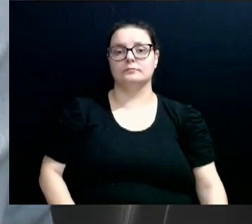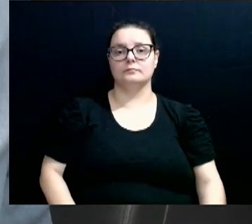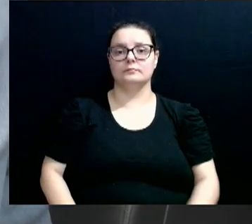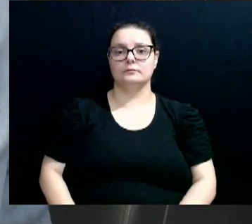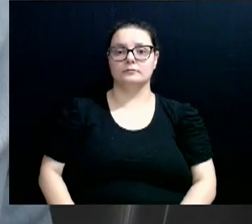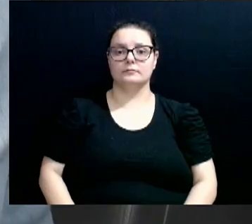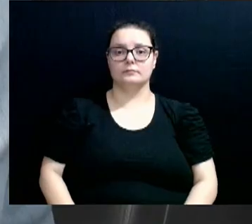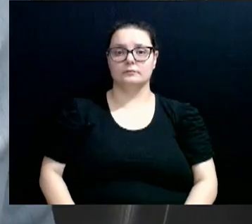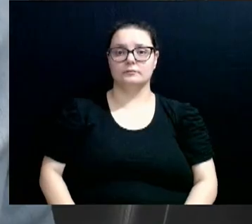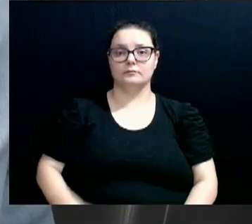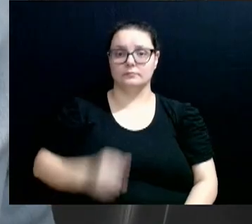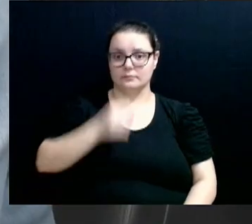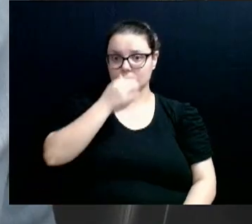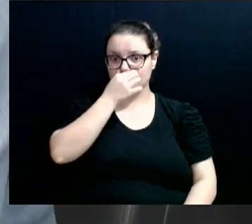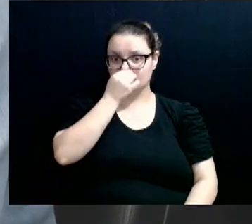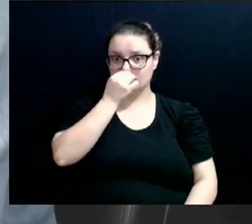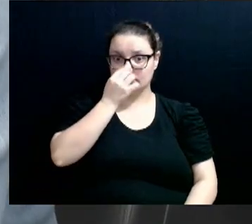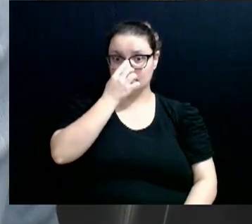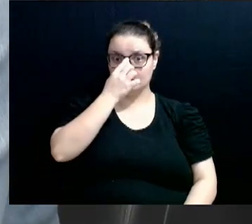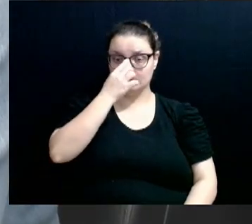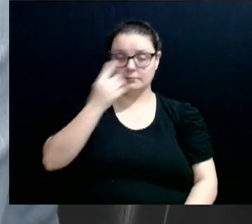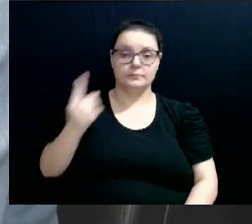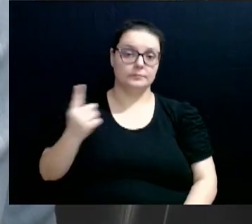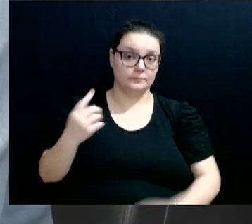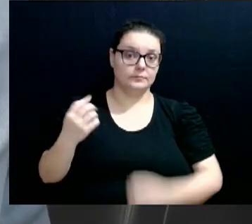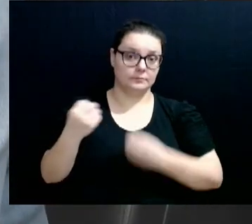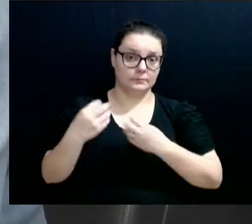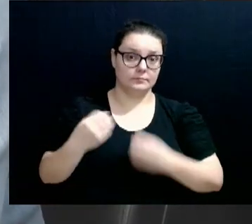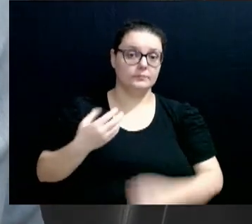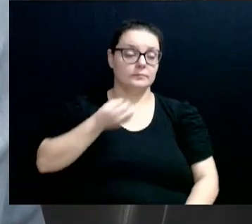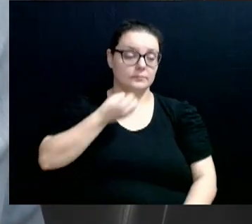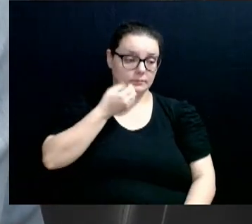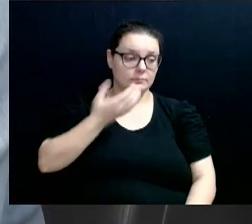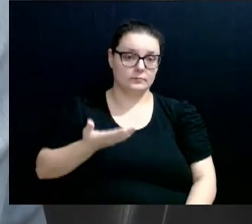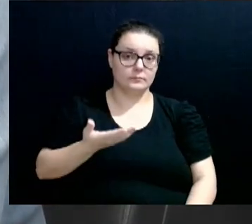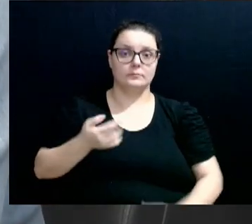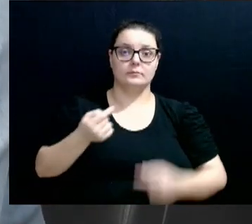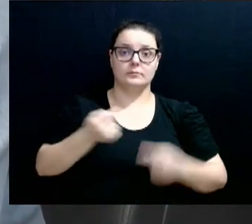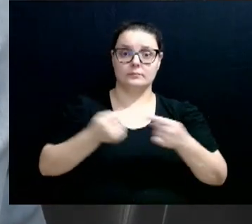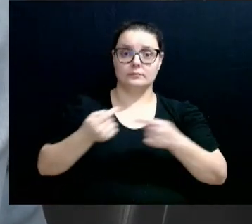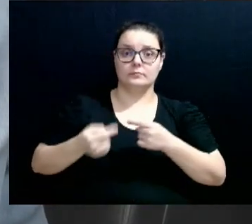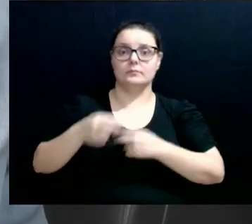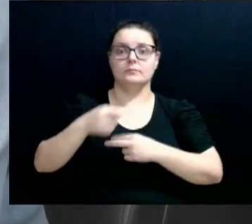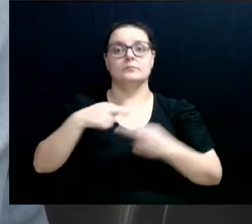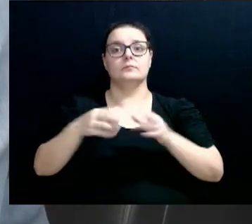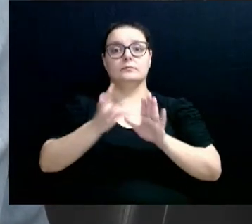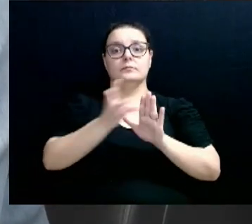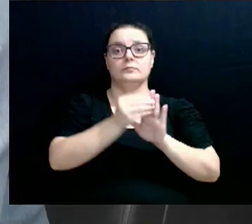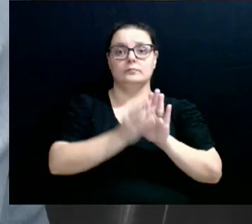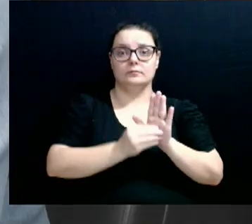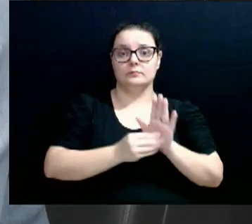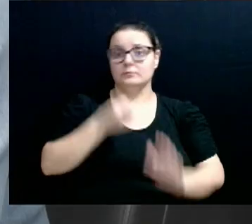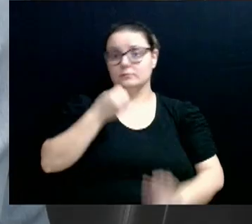enfim, a aula dele era muito boa, ele discutia muito bem a questão dos conteúdos ali, mas ele fazia